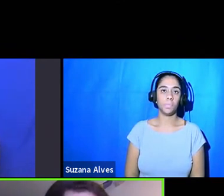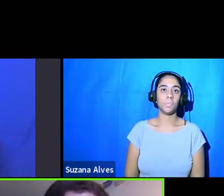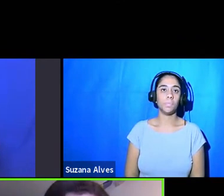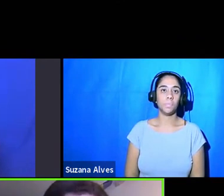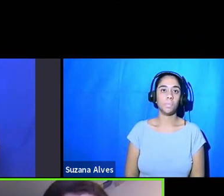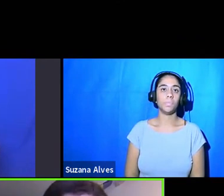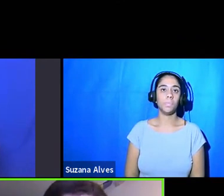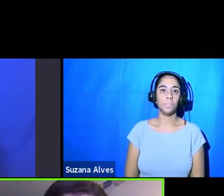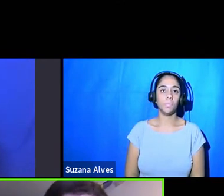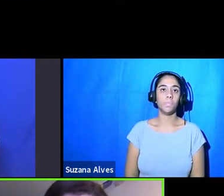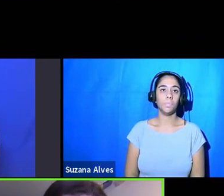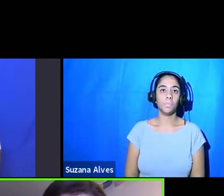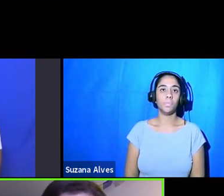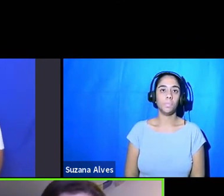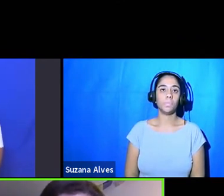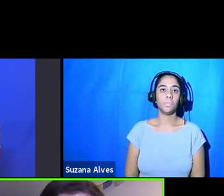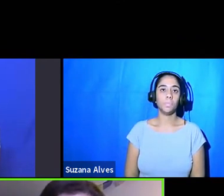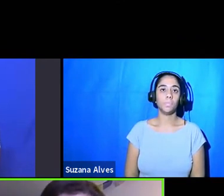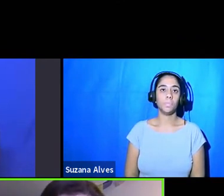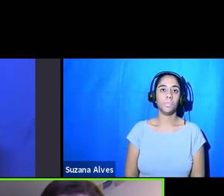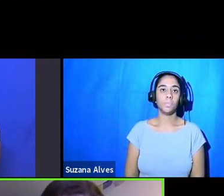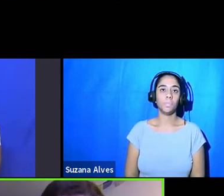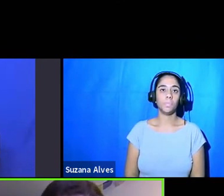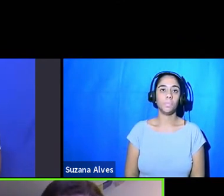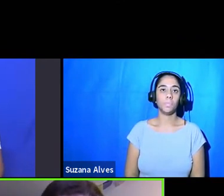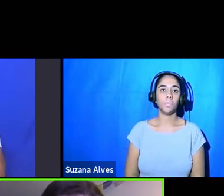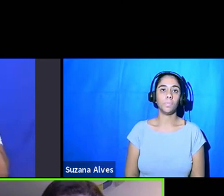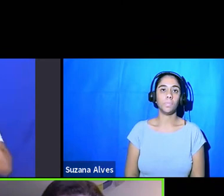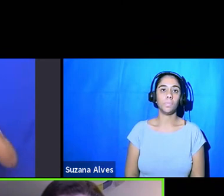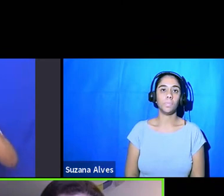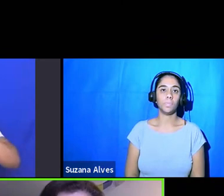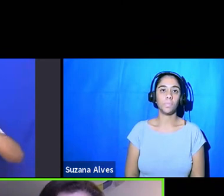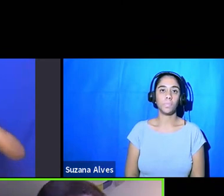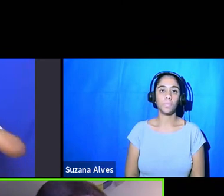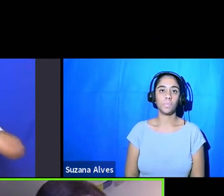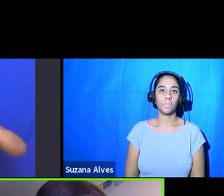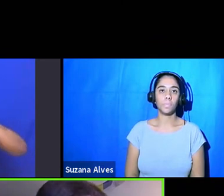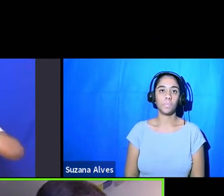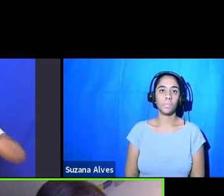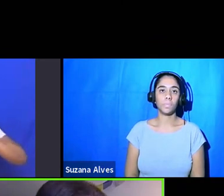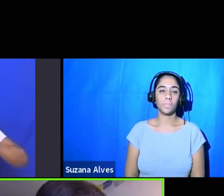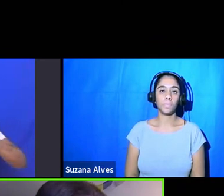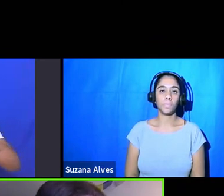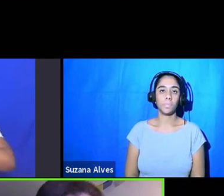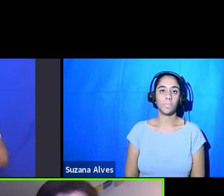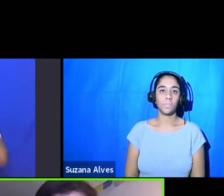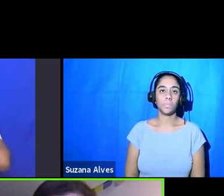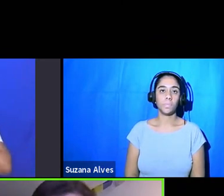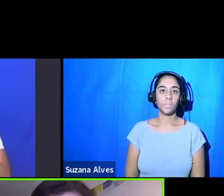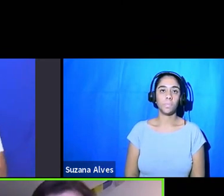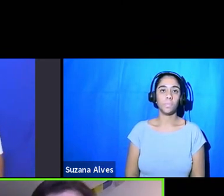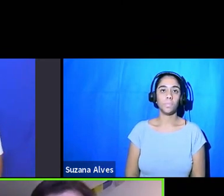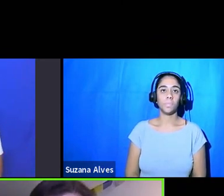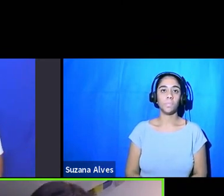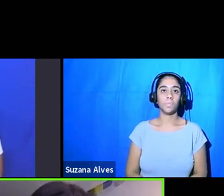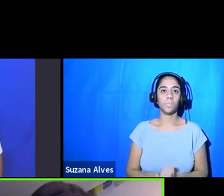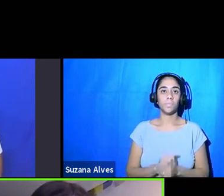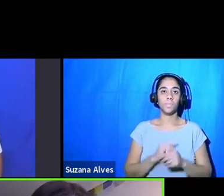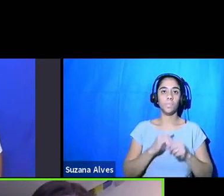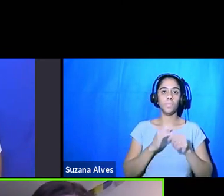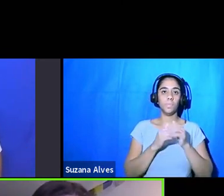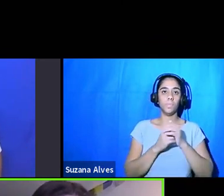empecé a trabajar muito com comunidades de pueblos originarios e me di conta de de injusticia